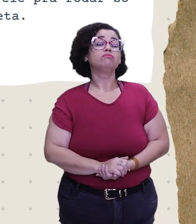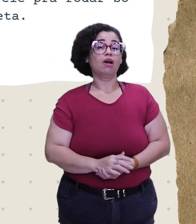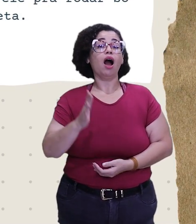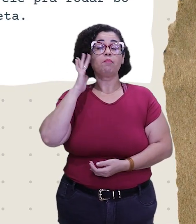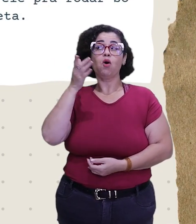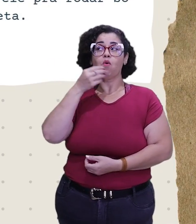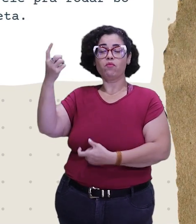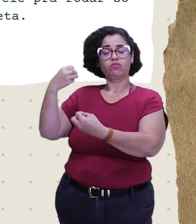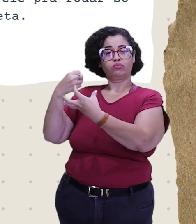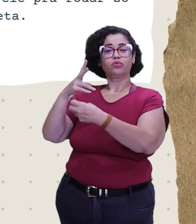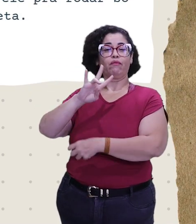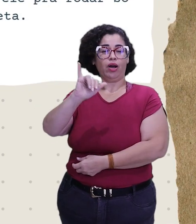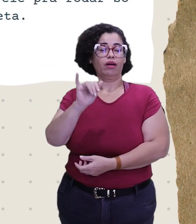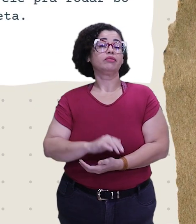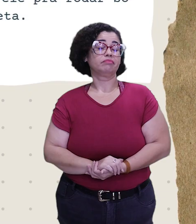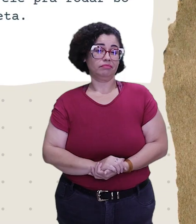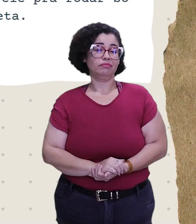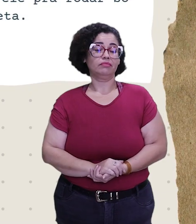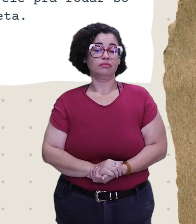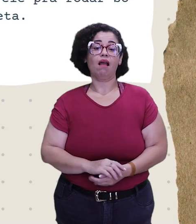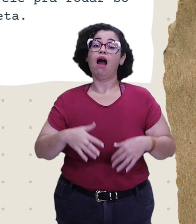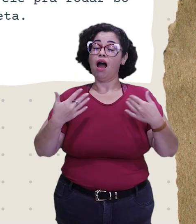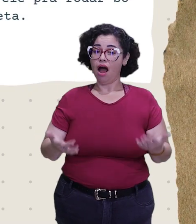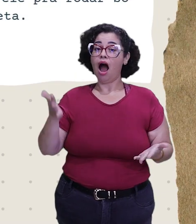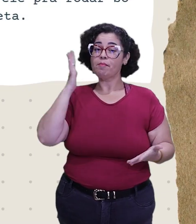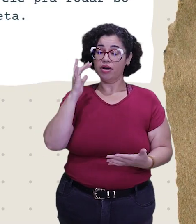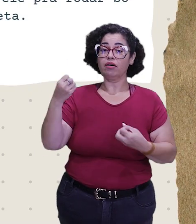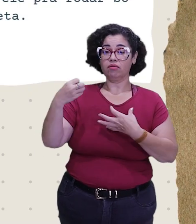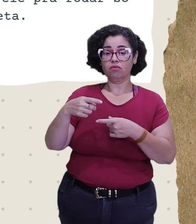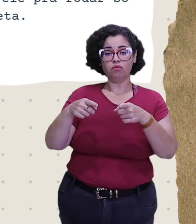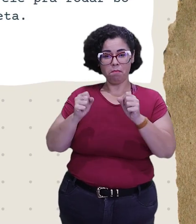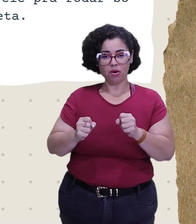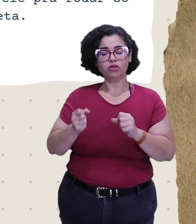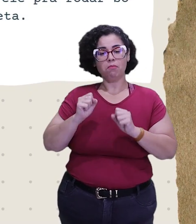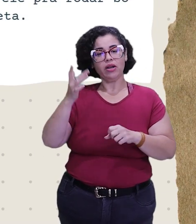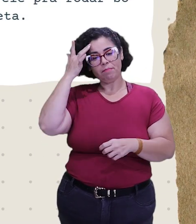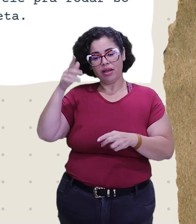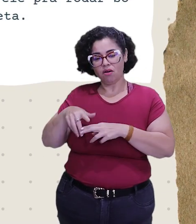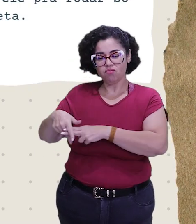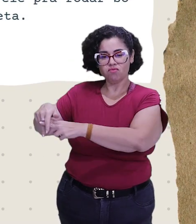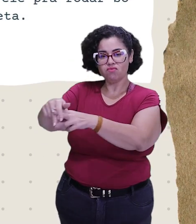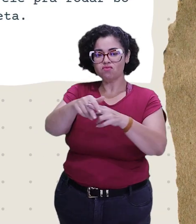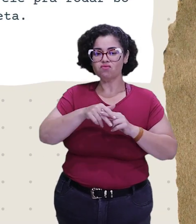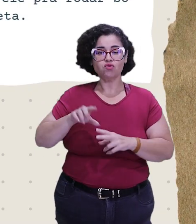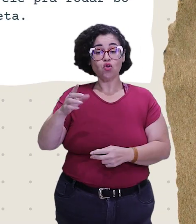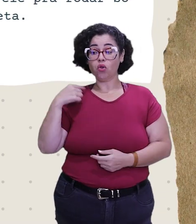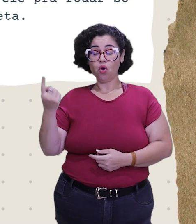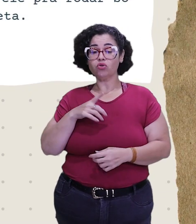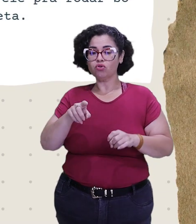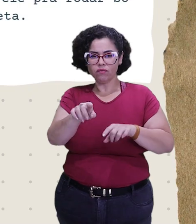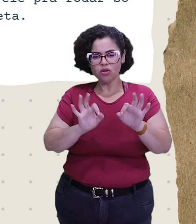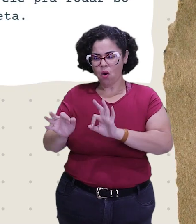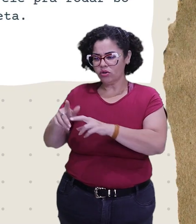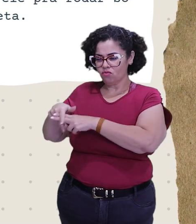seu Nhozinho vai me ensinar. Então amanhã, quando acabar a função, tu pode botar ele para rodar só com a gente. Tu bota